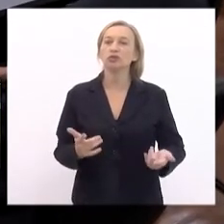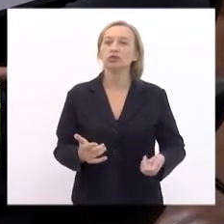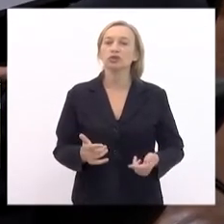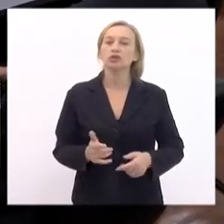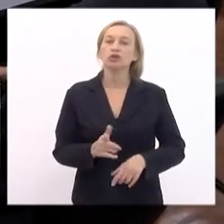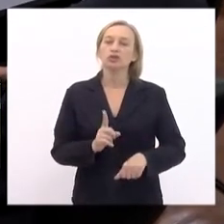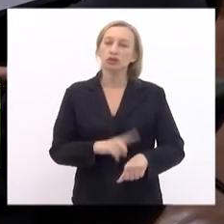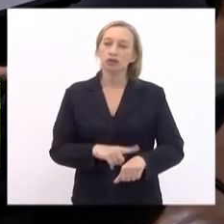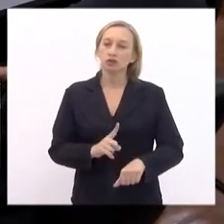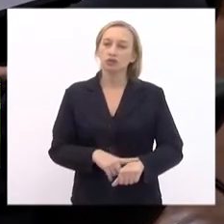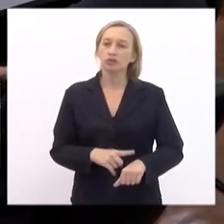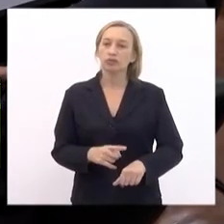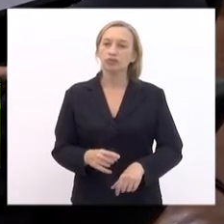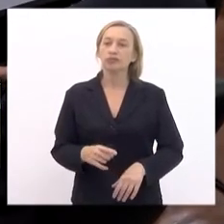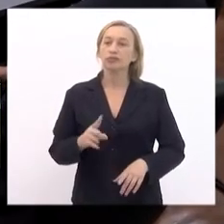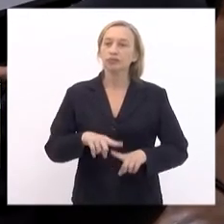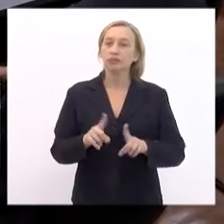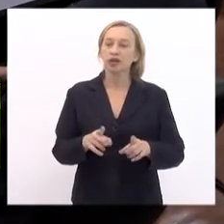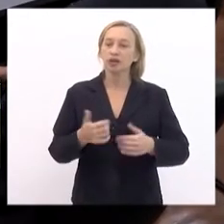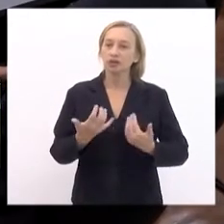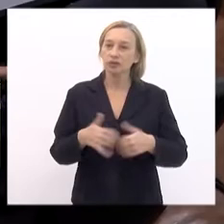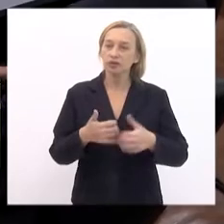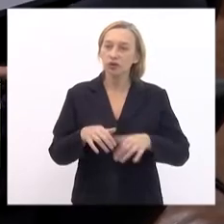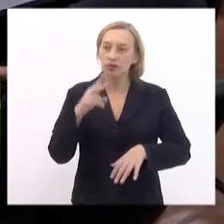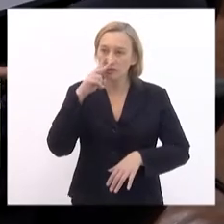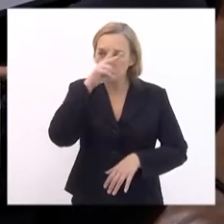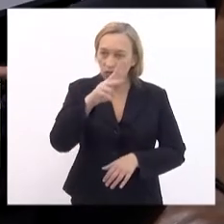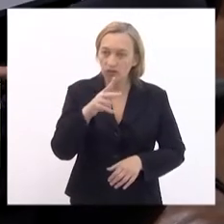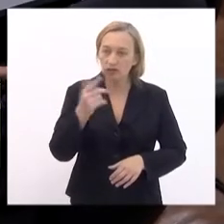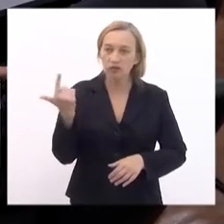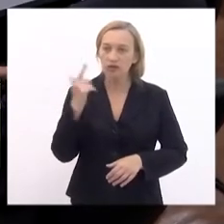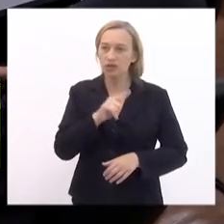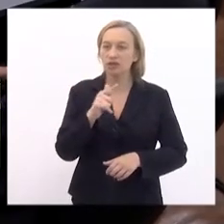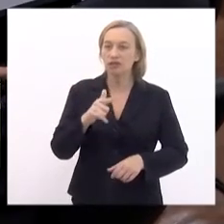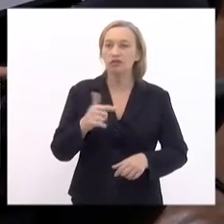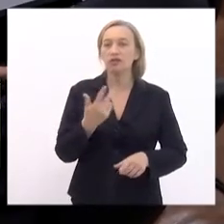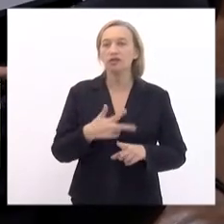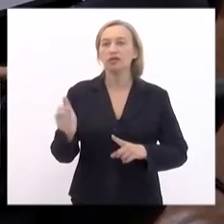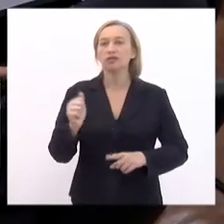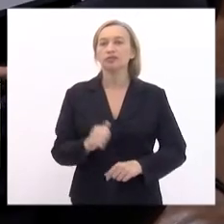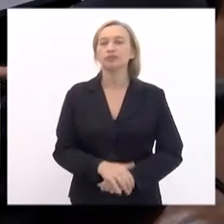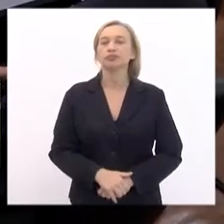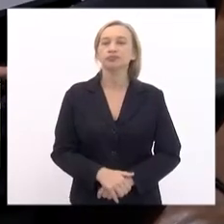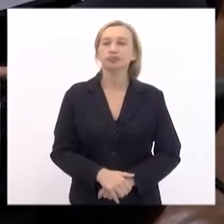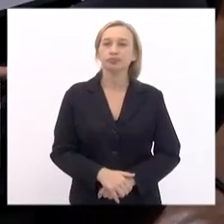nesse momento. Mas Petrópolis é forte, é resiliente e vai virar essa página.